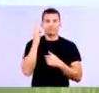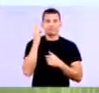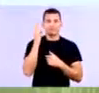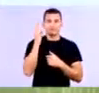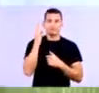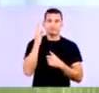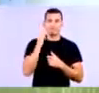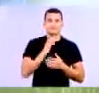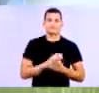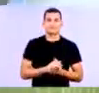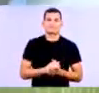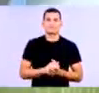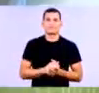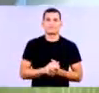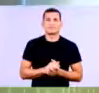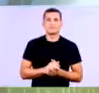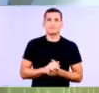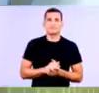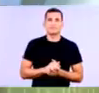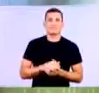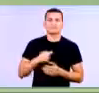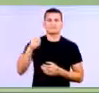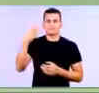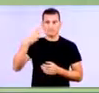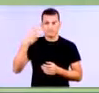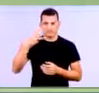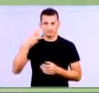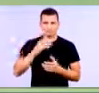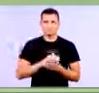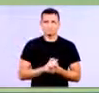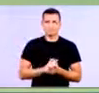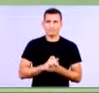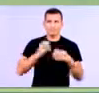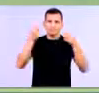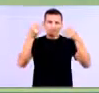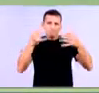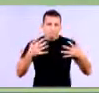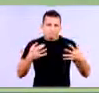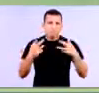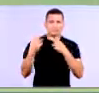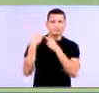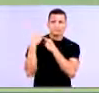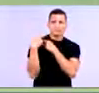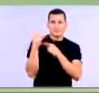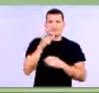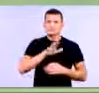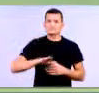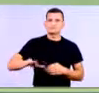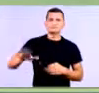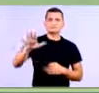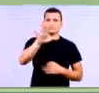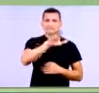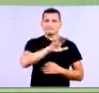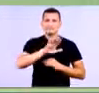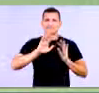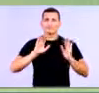certo? Terceiro, definir as responsabilidades gerais e